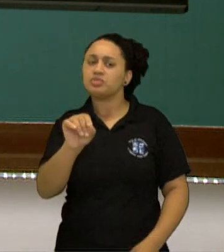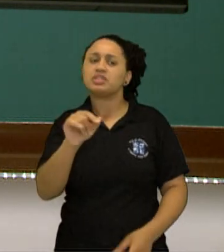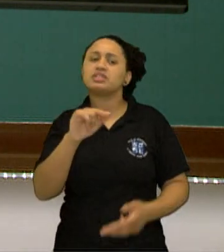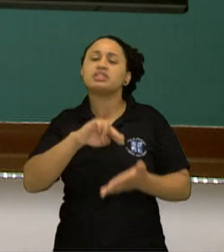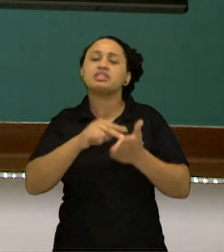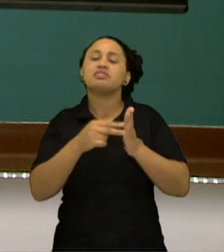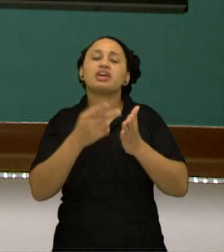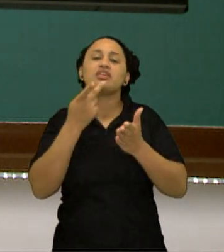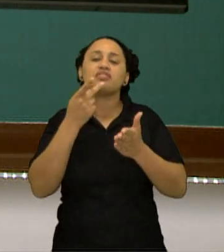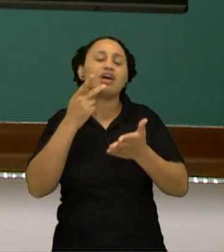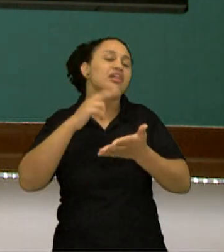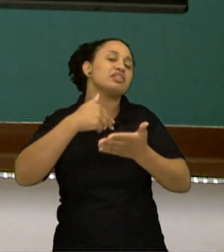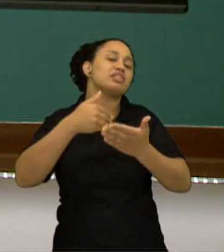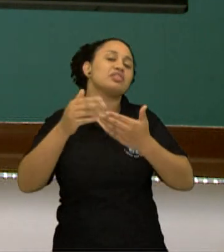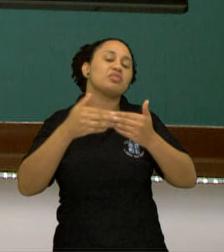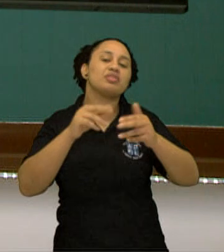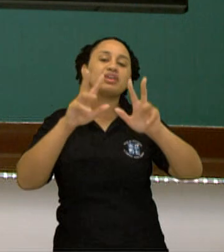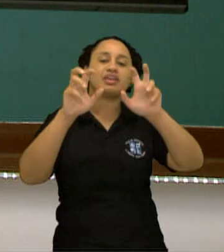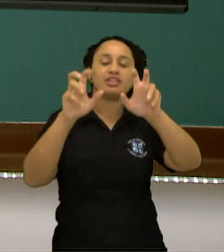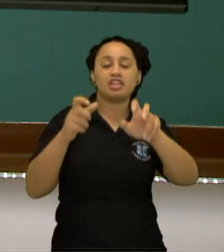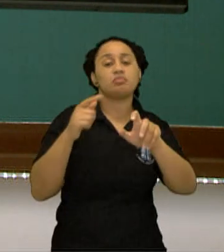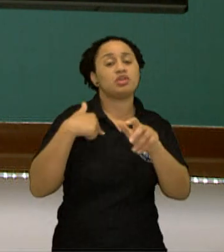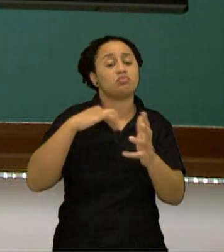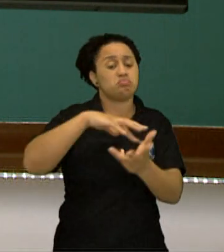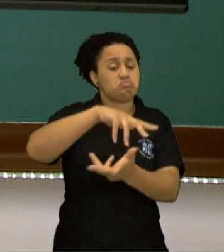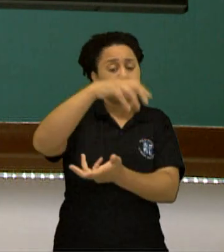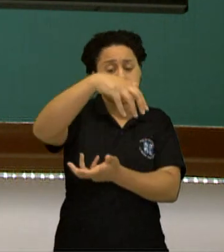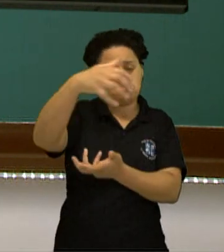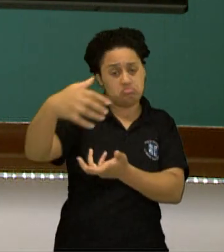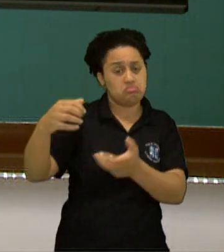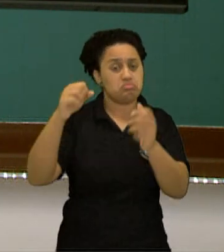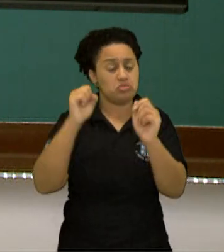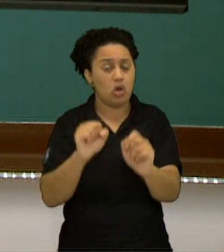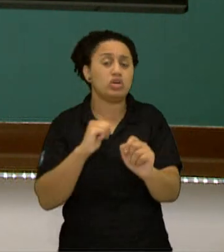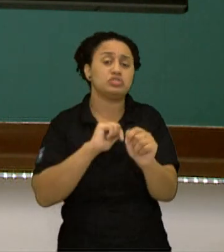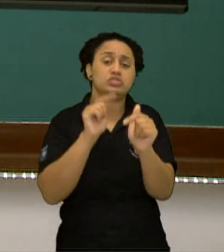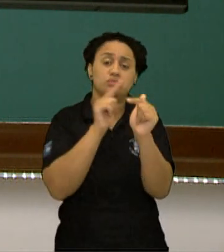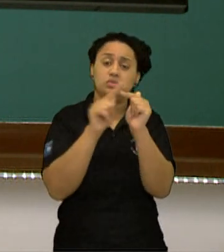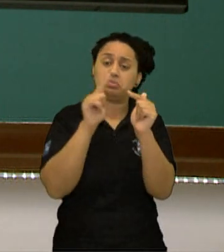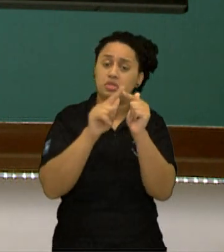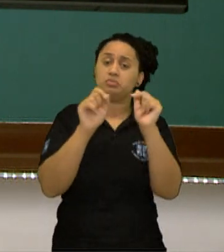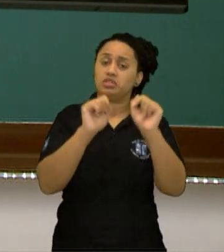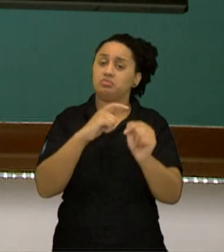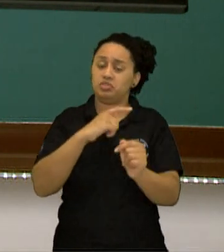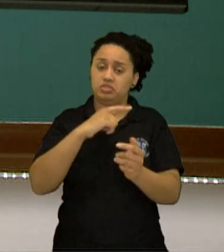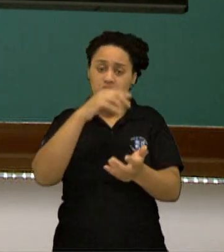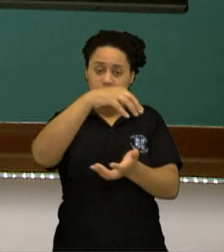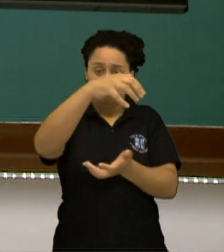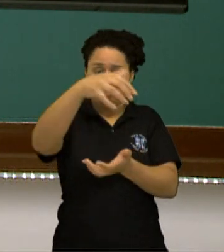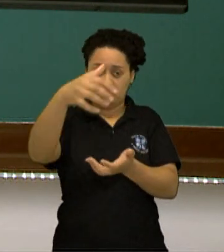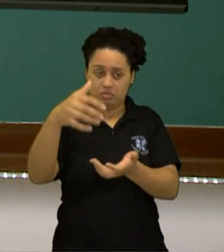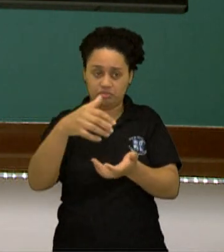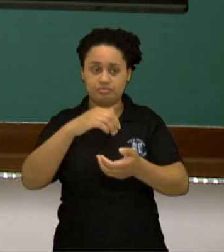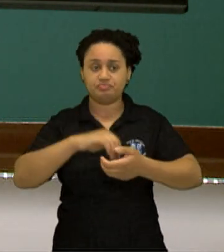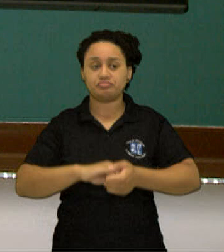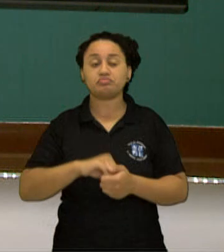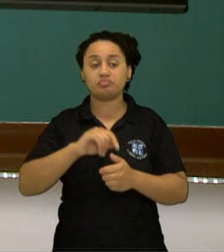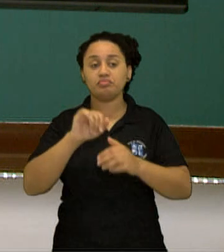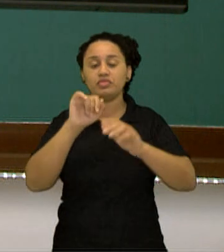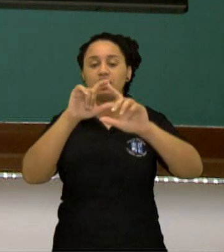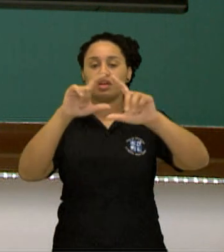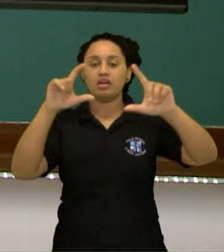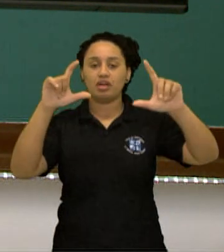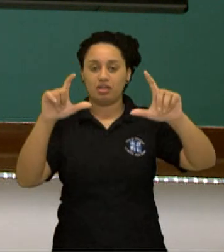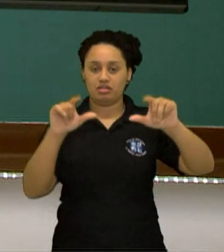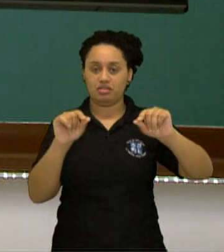que pode ser falado em qualquer lugar do mundo. Problemas que podem acontecer com qualquer pessoa. Essa é a imagem